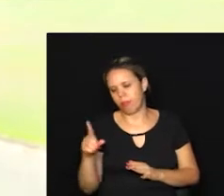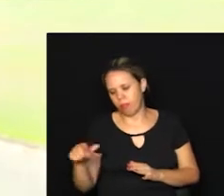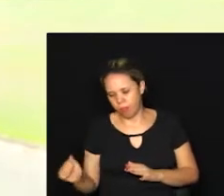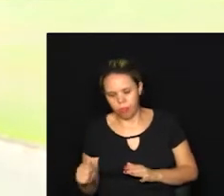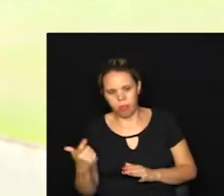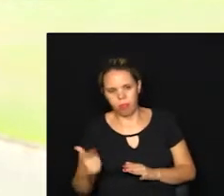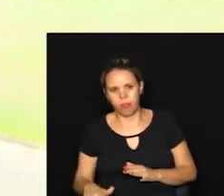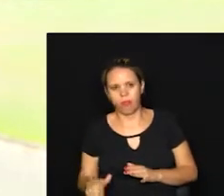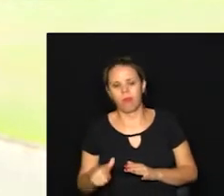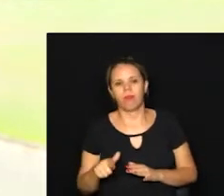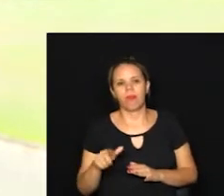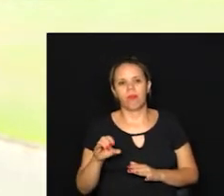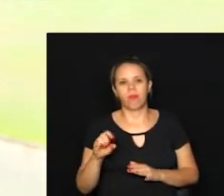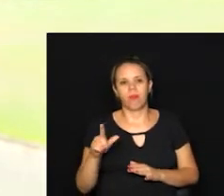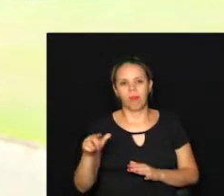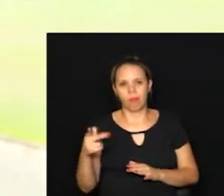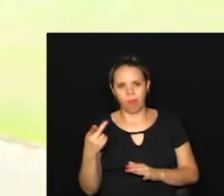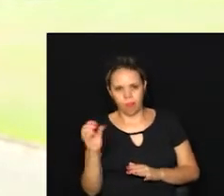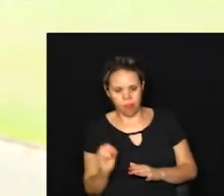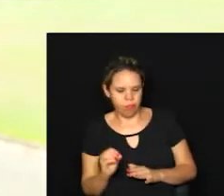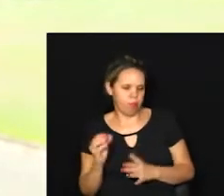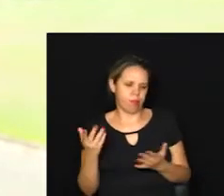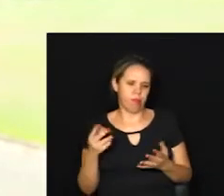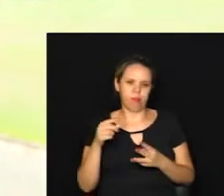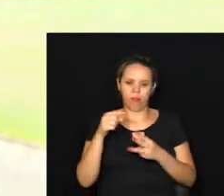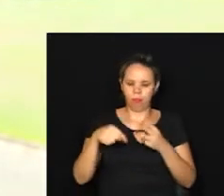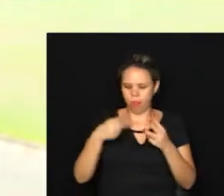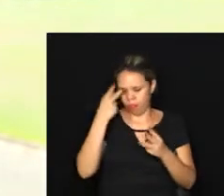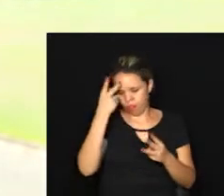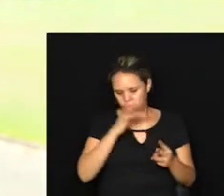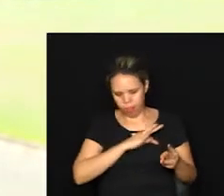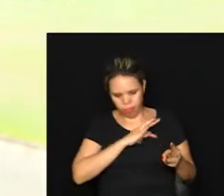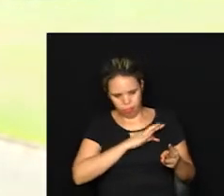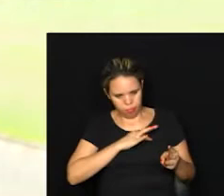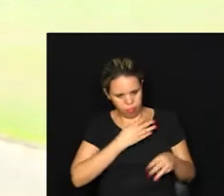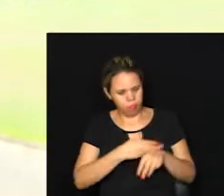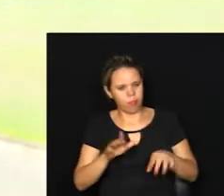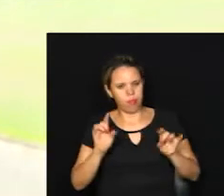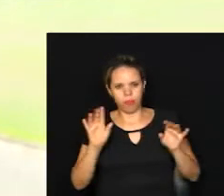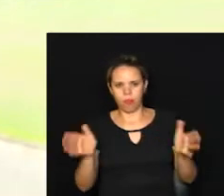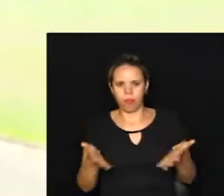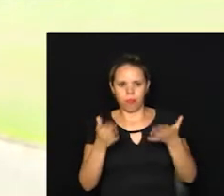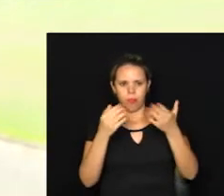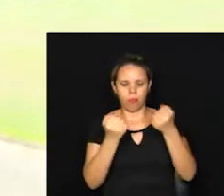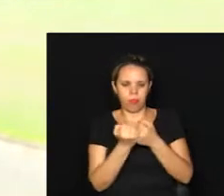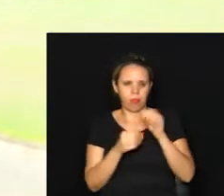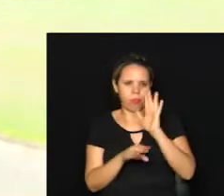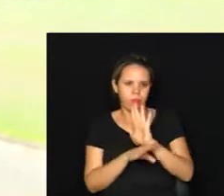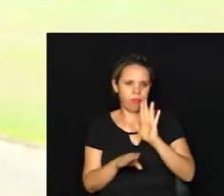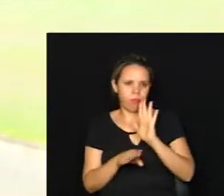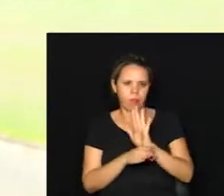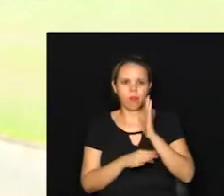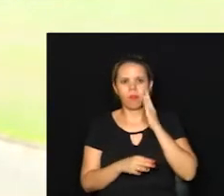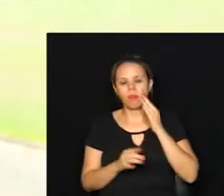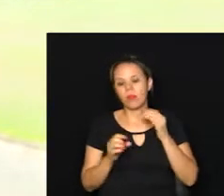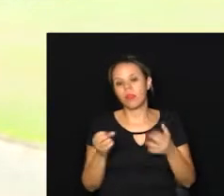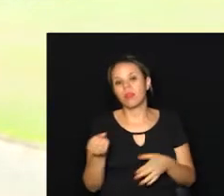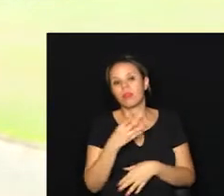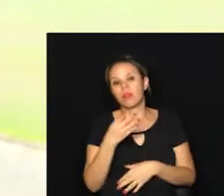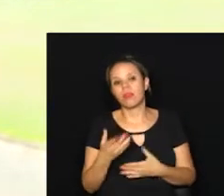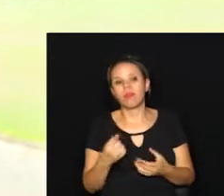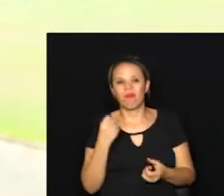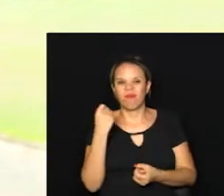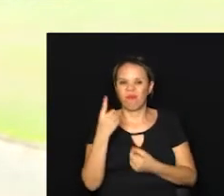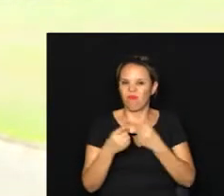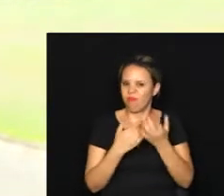novamente e Cilinho. Então, o técnico faz diferença no derby. Técnico ganha Técnicos jogo. estreantes